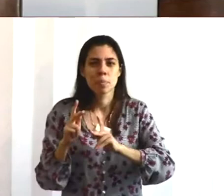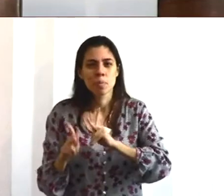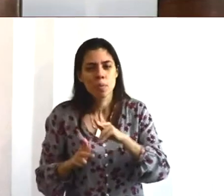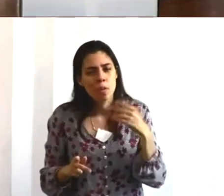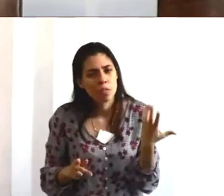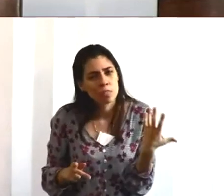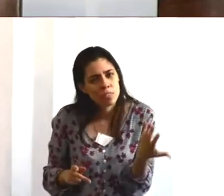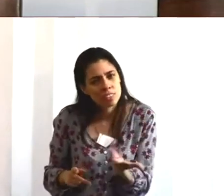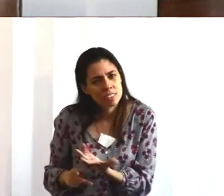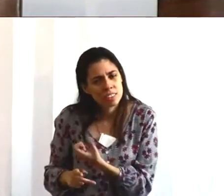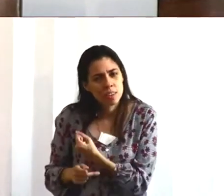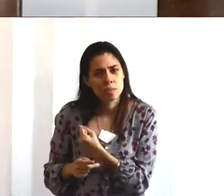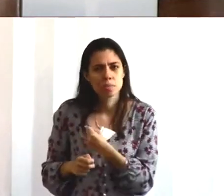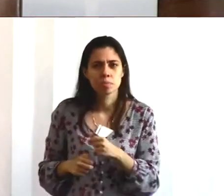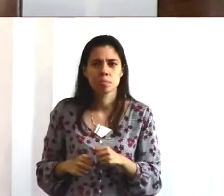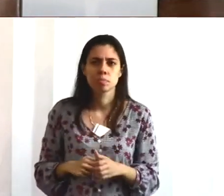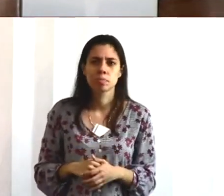Ele